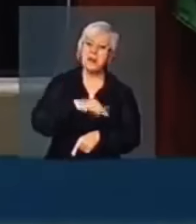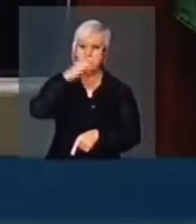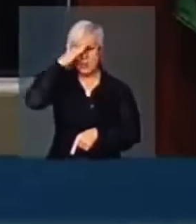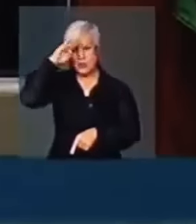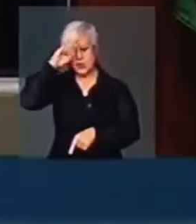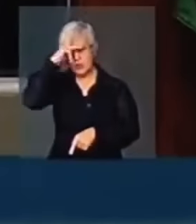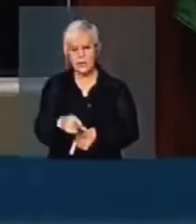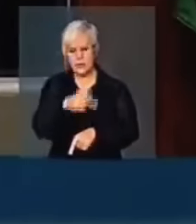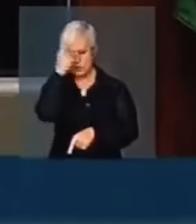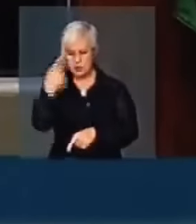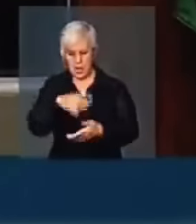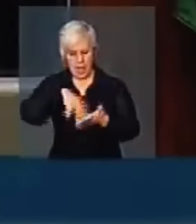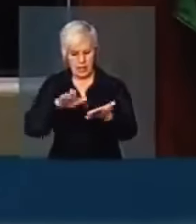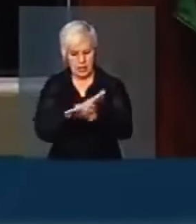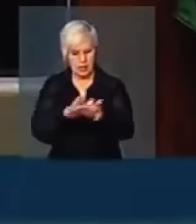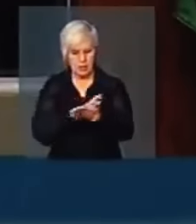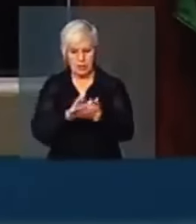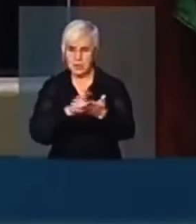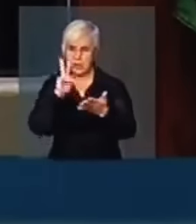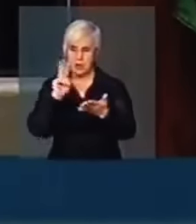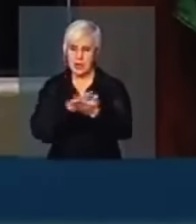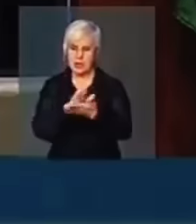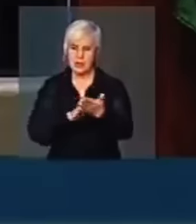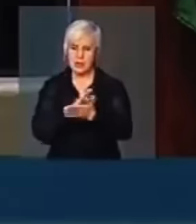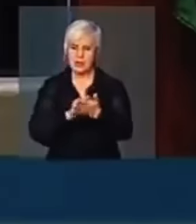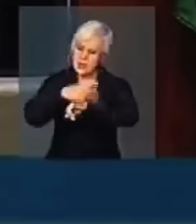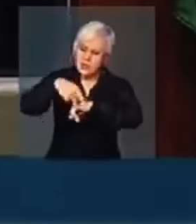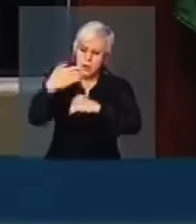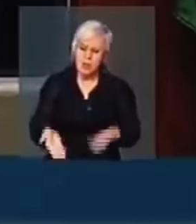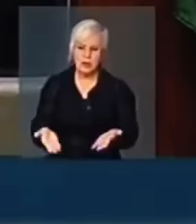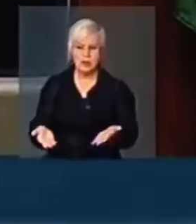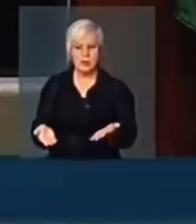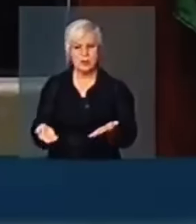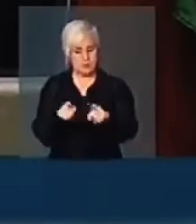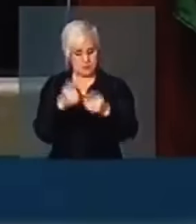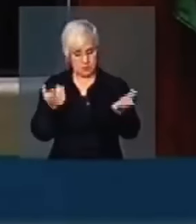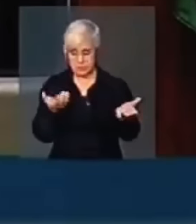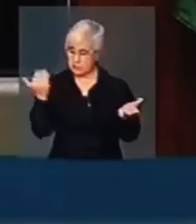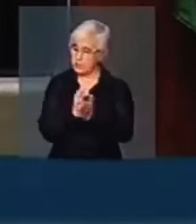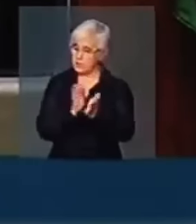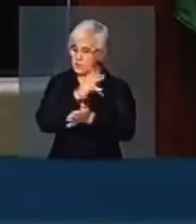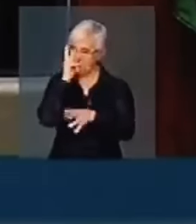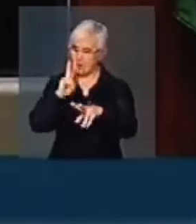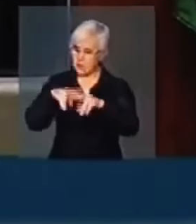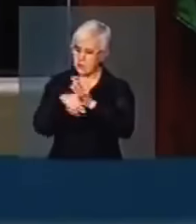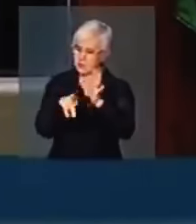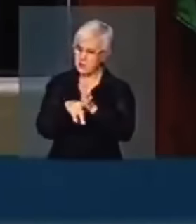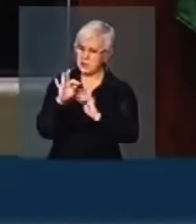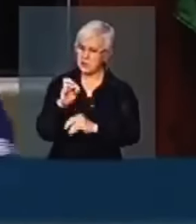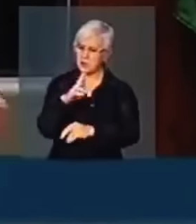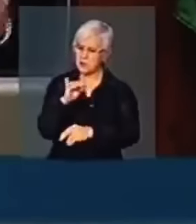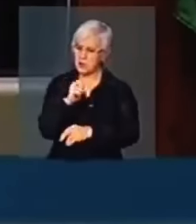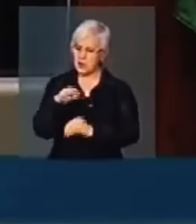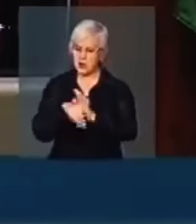Congresso votou aqui sem ler a isenção de visto para iraniano entrar em nosso país. O Chico aceitou agora, presidiário, terrorista de